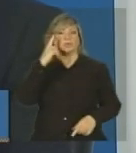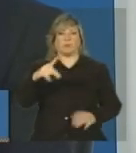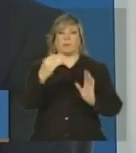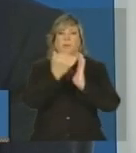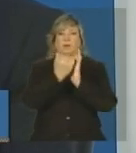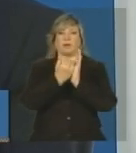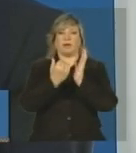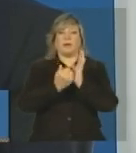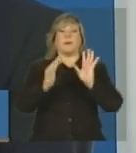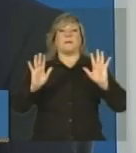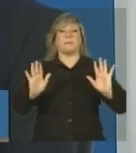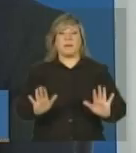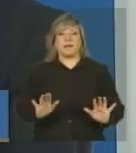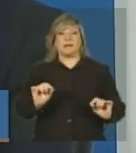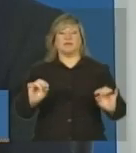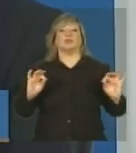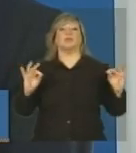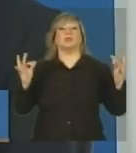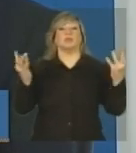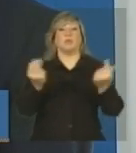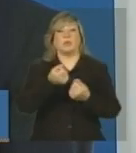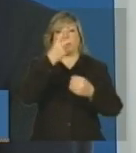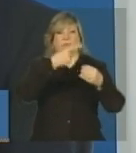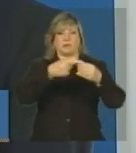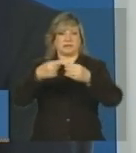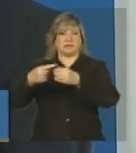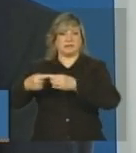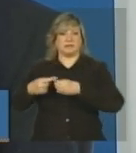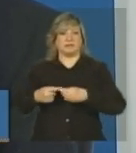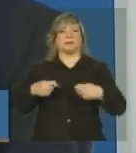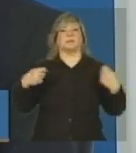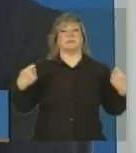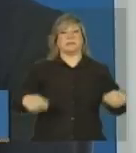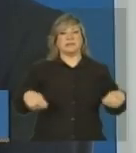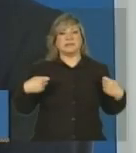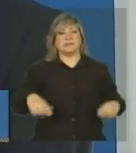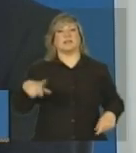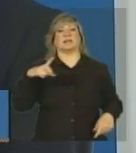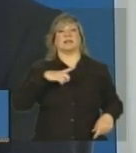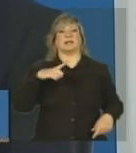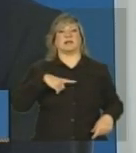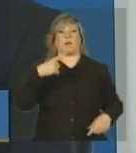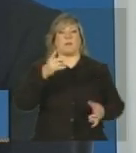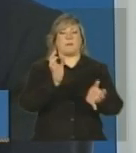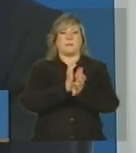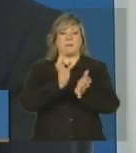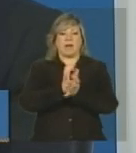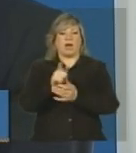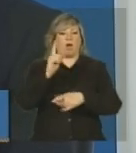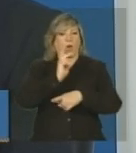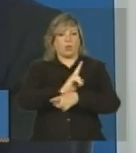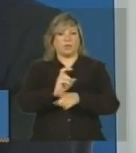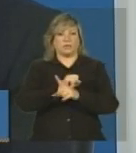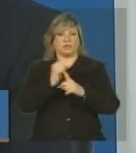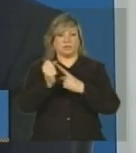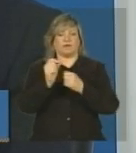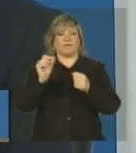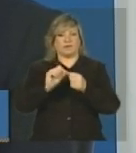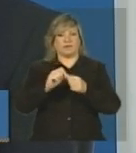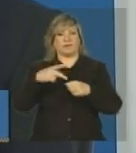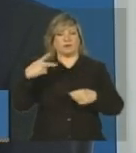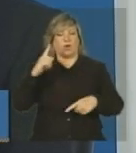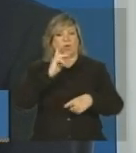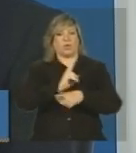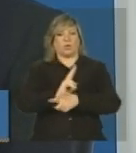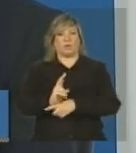programa, mas todos os municípios têm que ter uma parte do controle social realizado pelo Conselho Municipal de Assistência